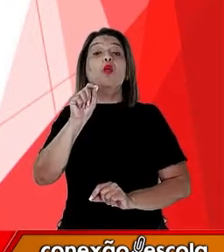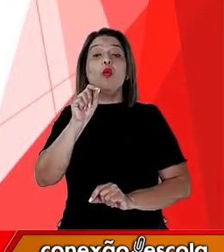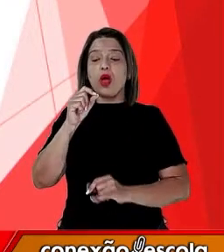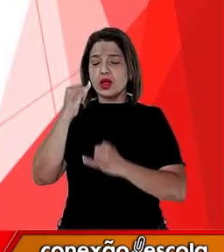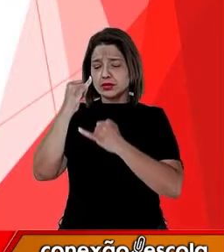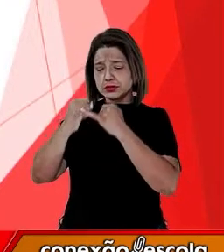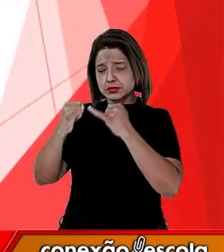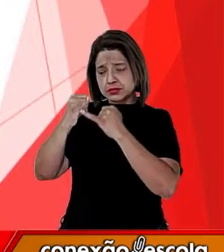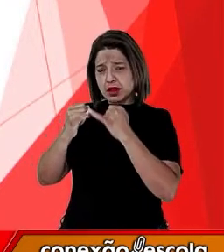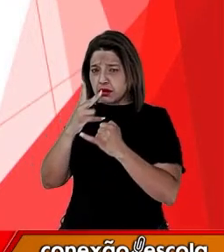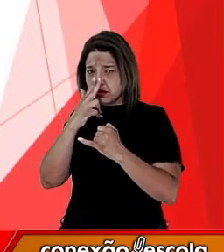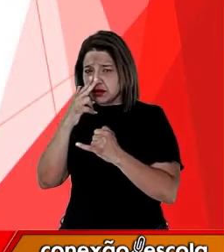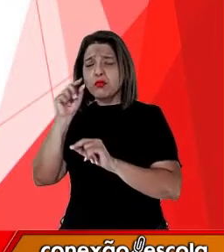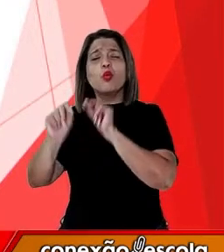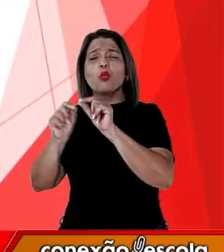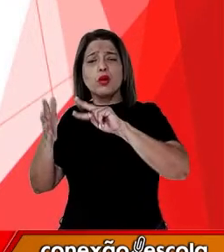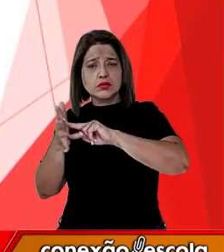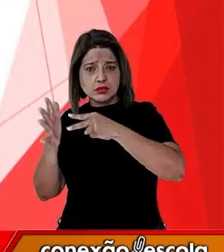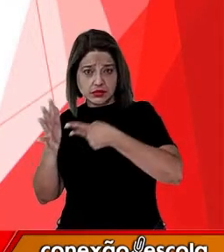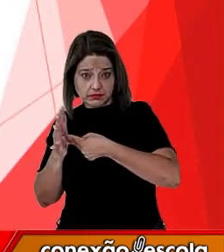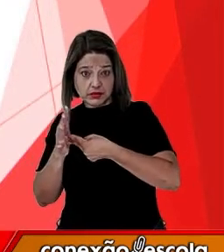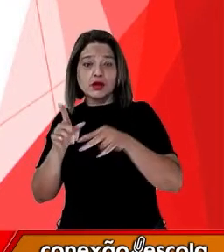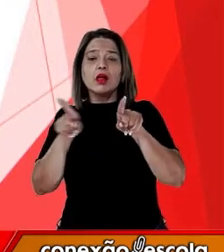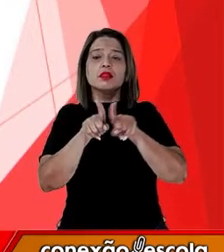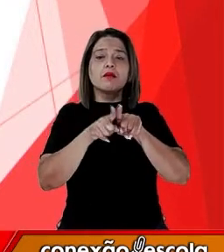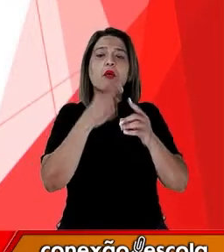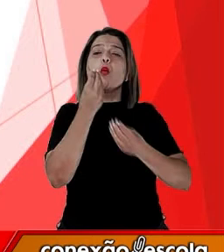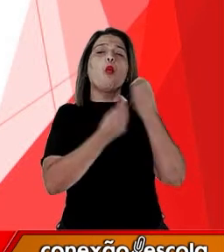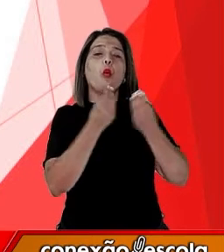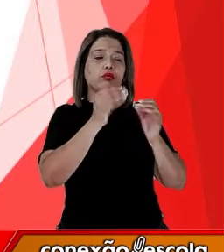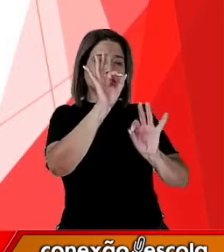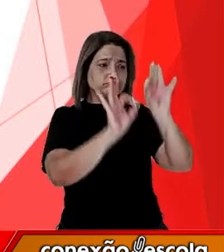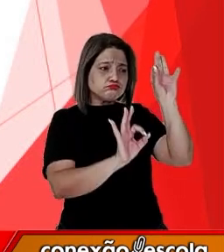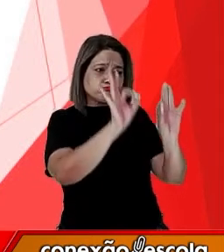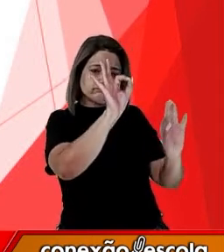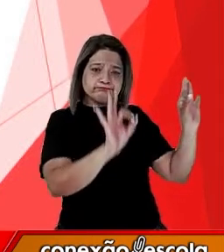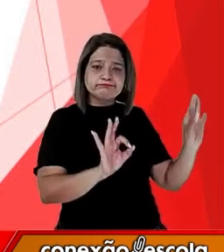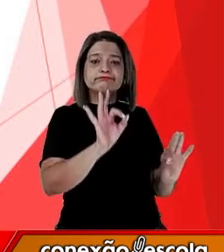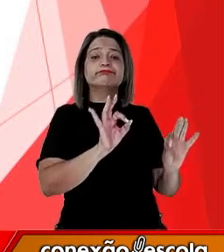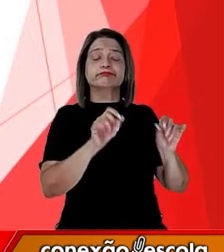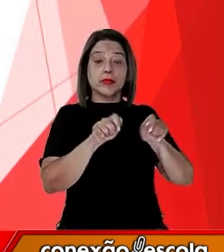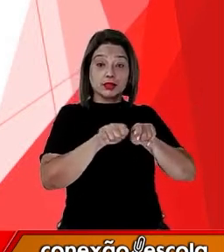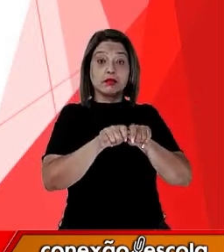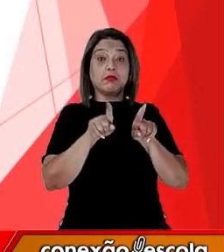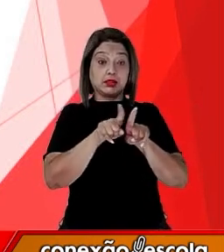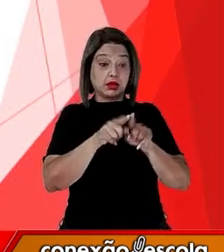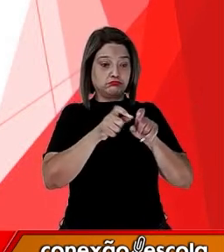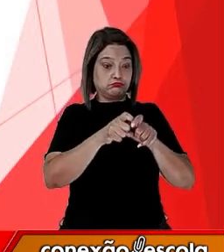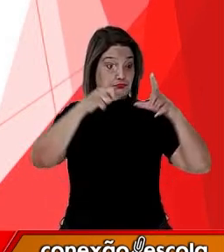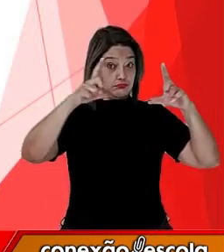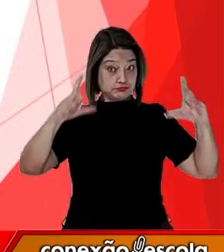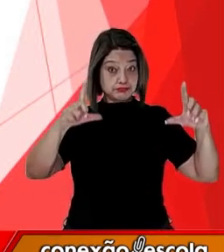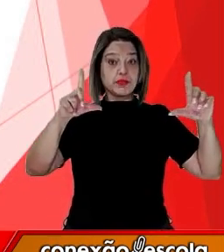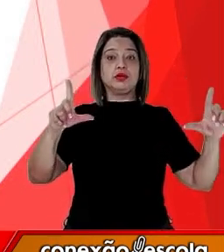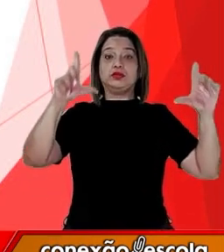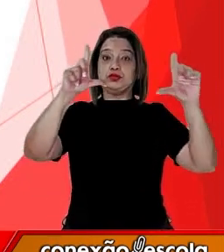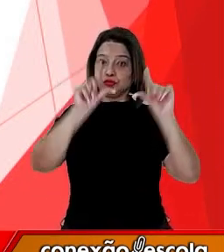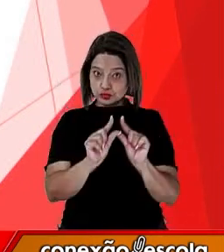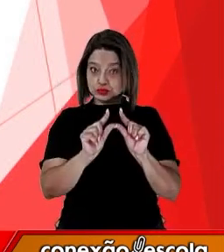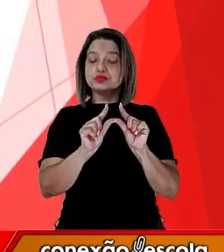semelhança, construção de figuras semelhantes, ampliação e redução de figuras planas em